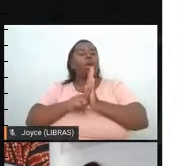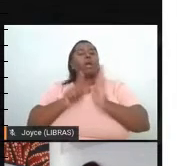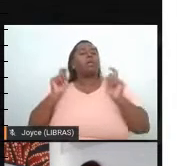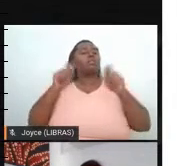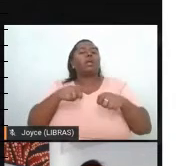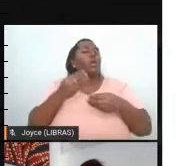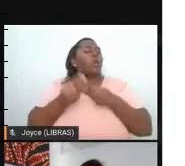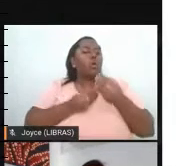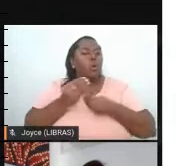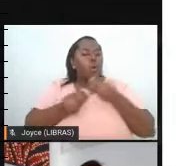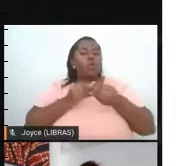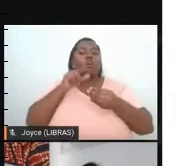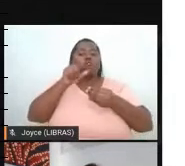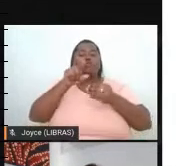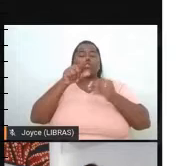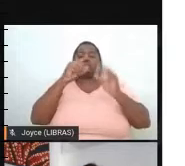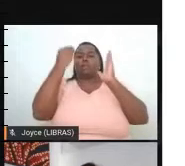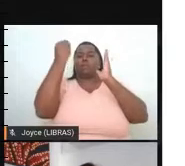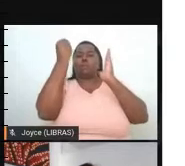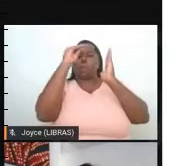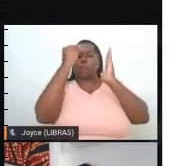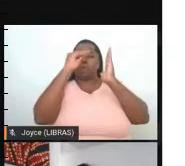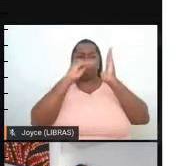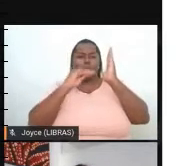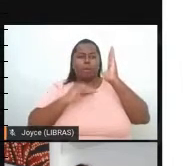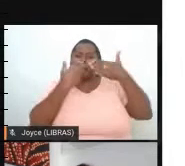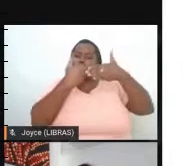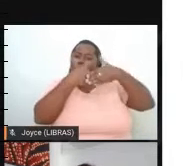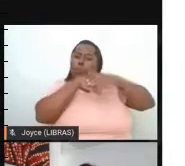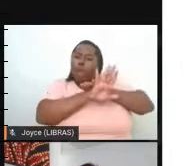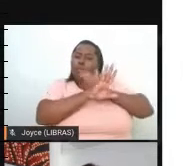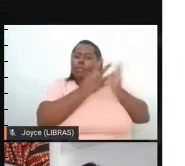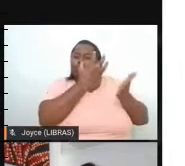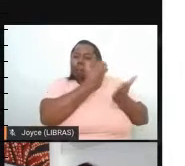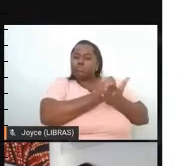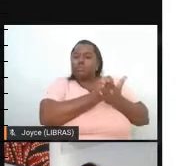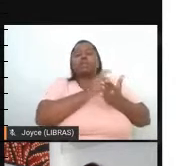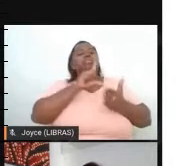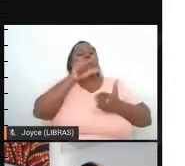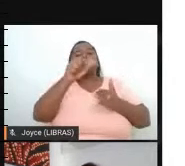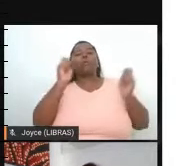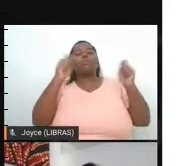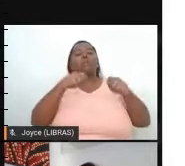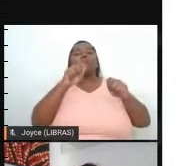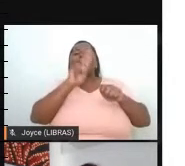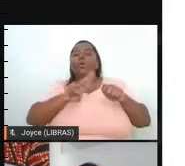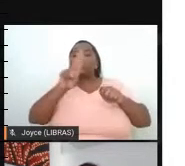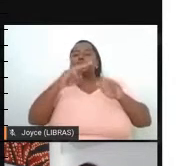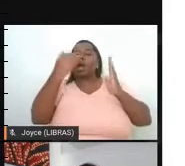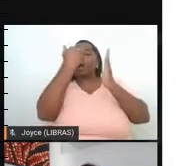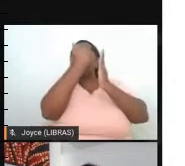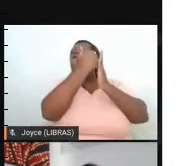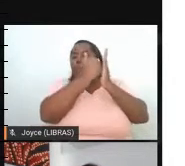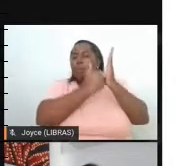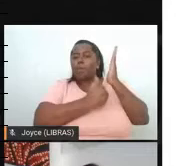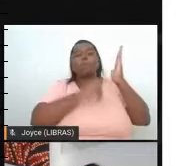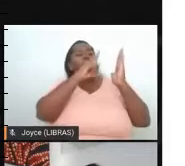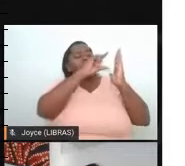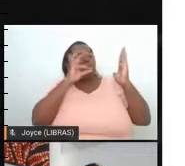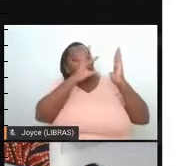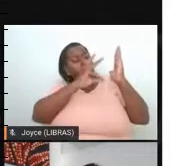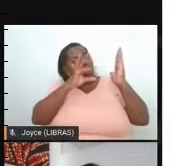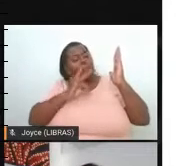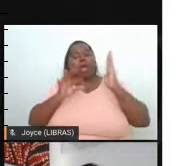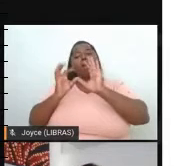usar depois da forma que você quiser essas questões, para elaborar diferentes tipos de questionário, atividades para os alunos,